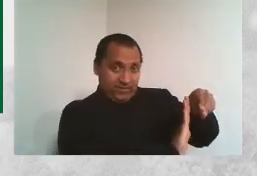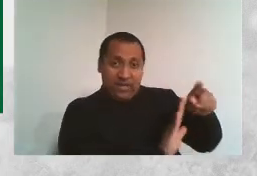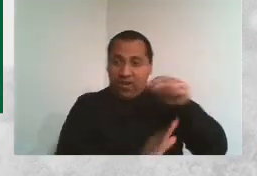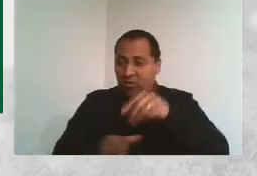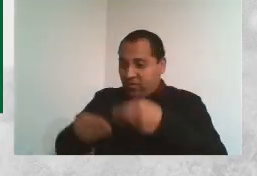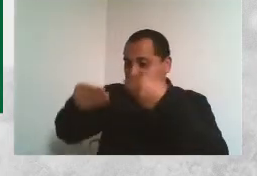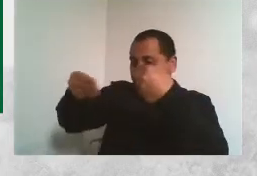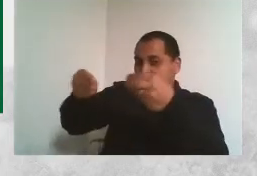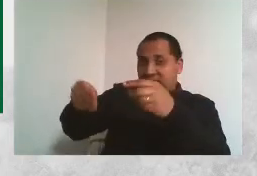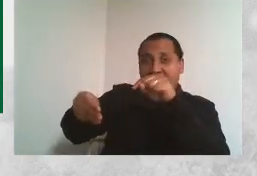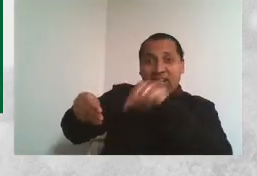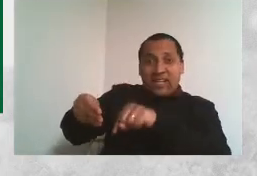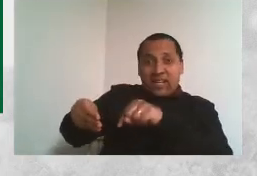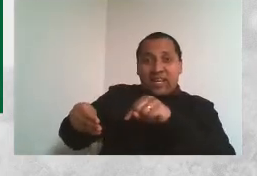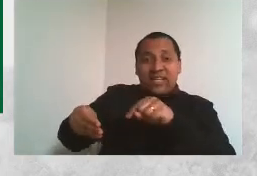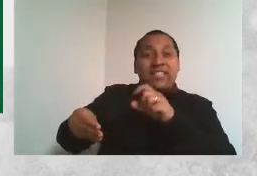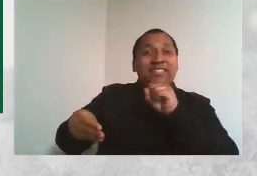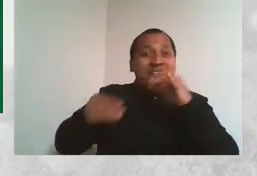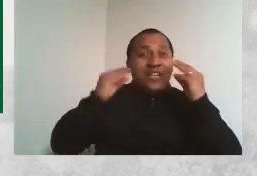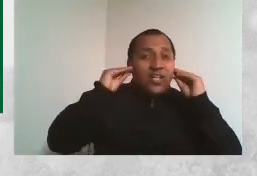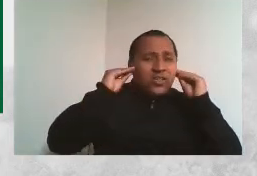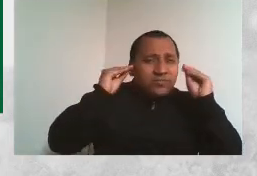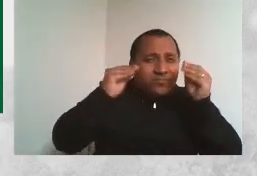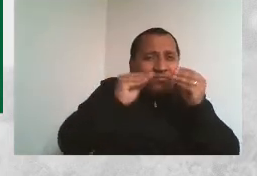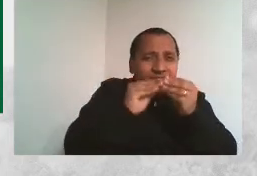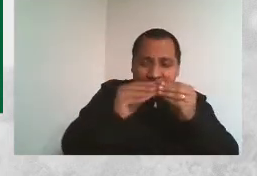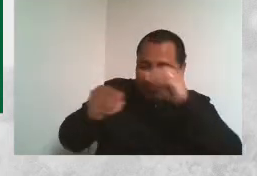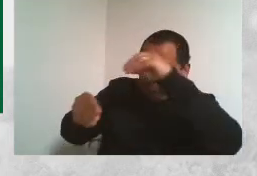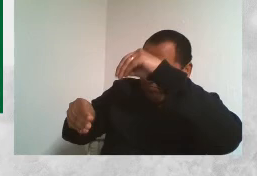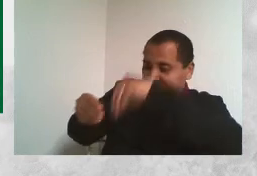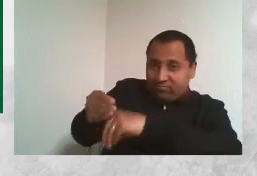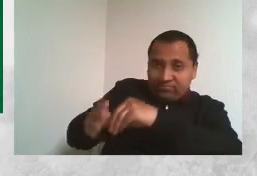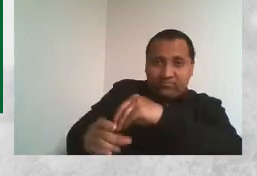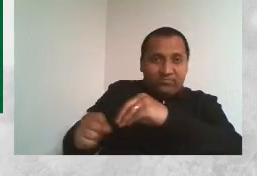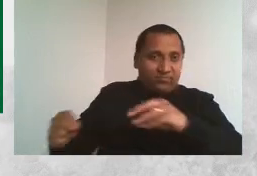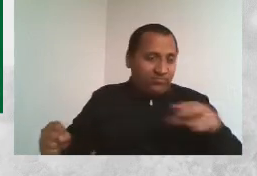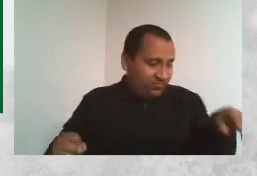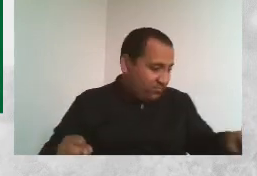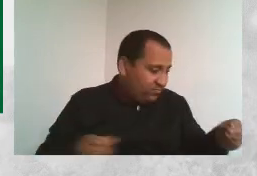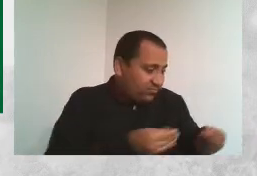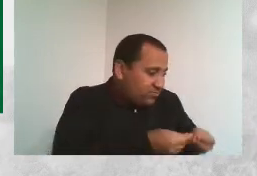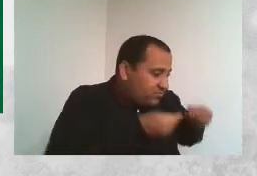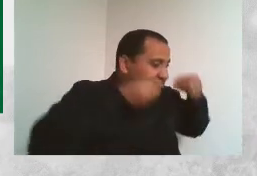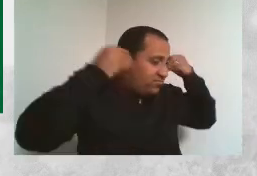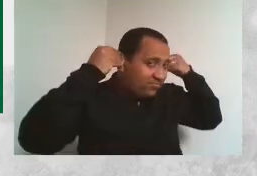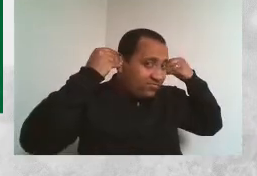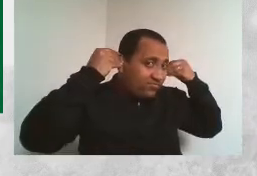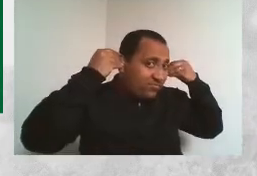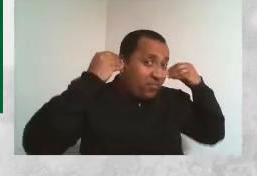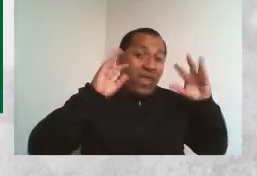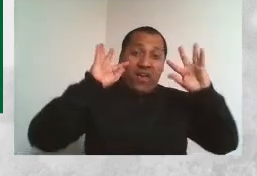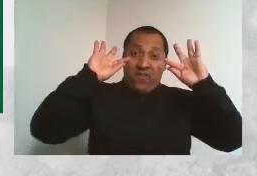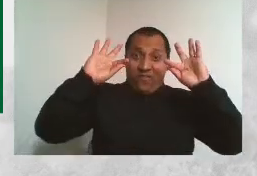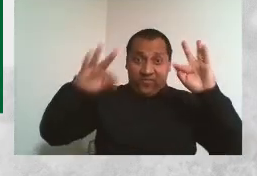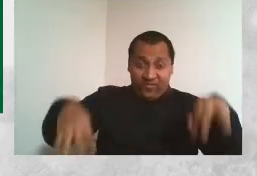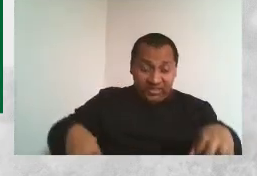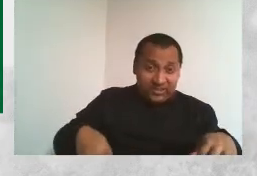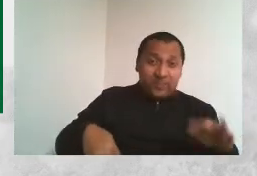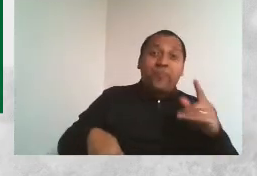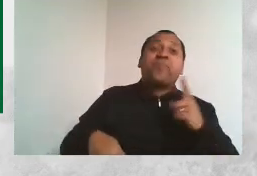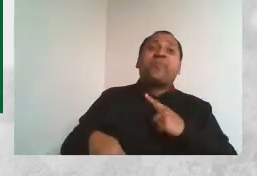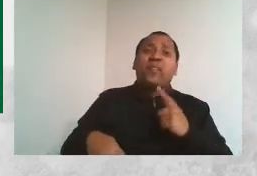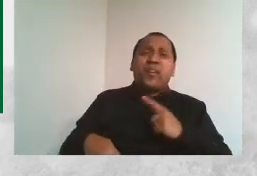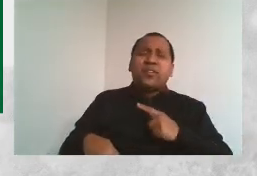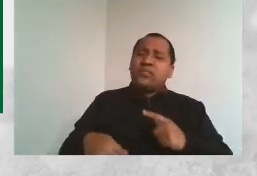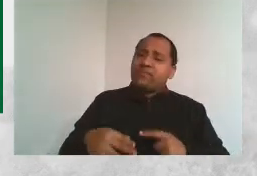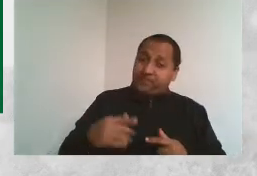vou trocando. Quando eu chego em casa, eu vou ter o meu recipiente, que é só para a limpeza